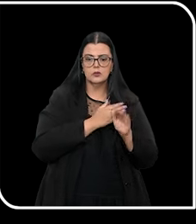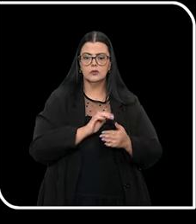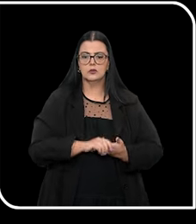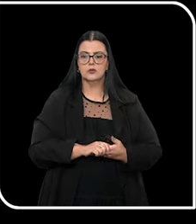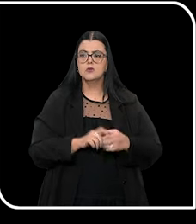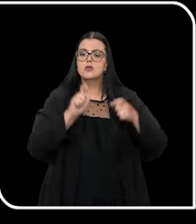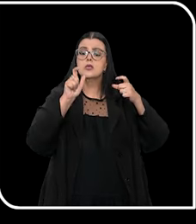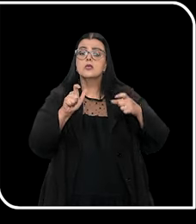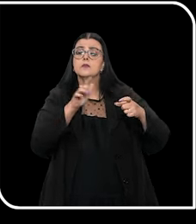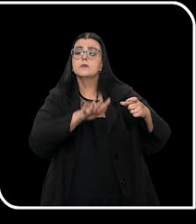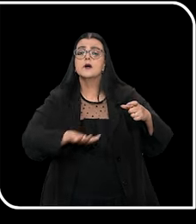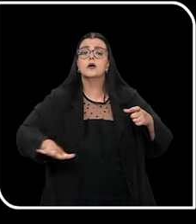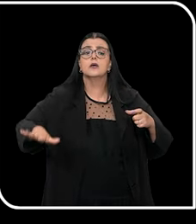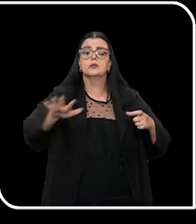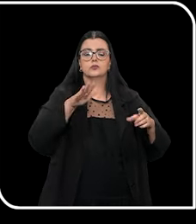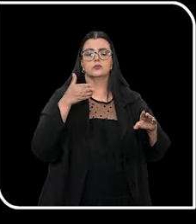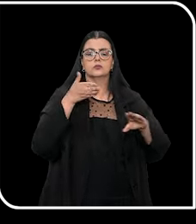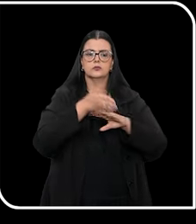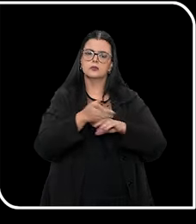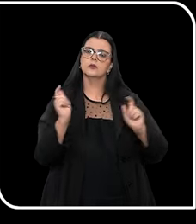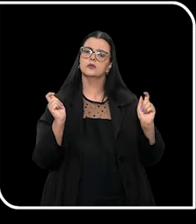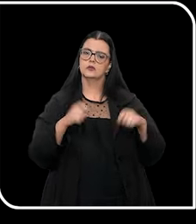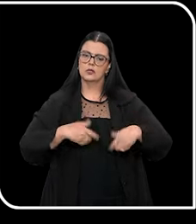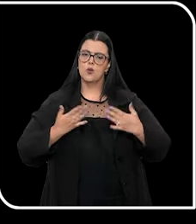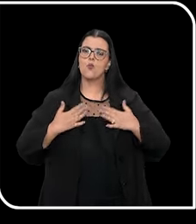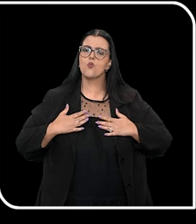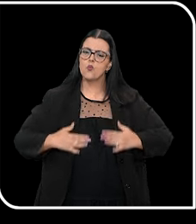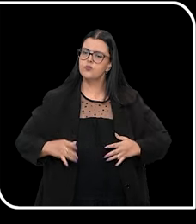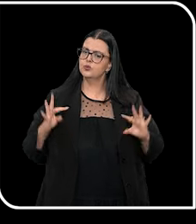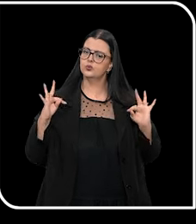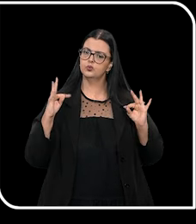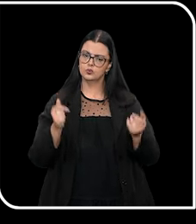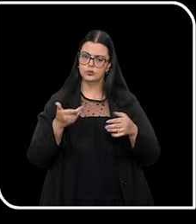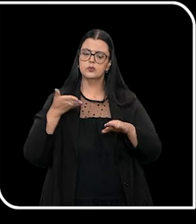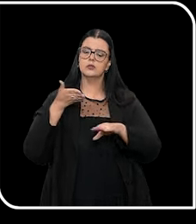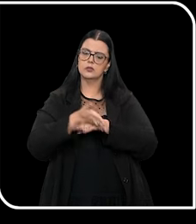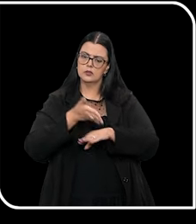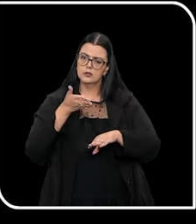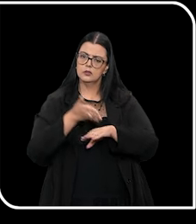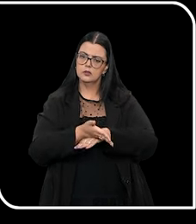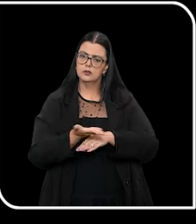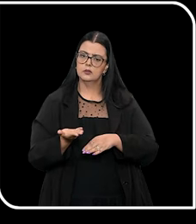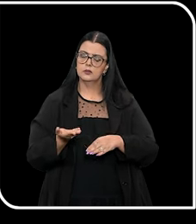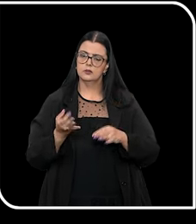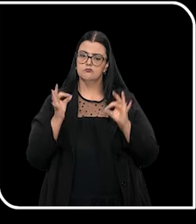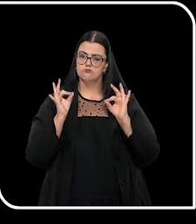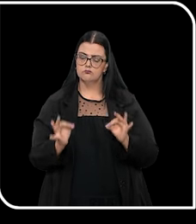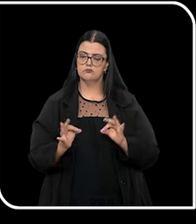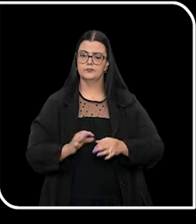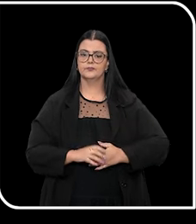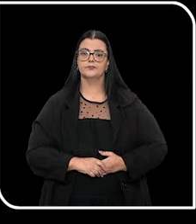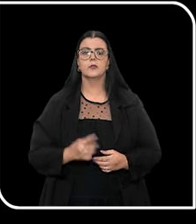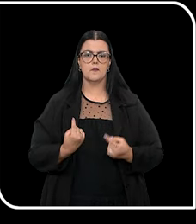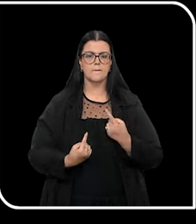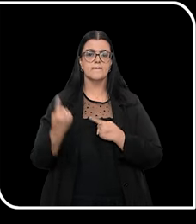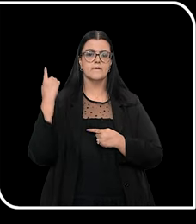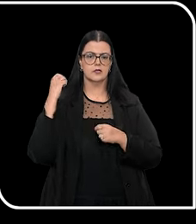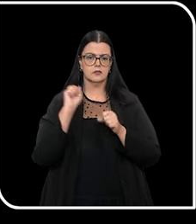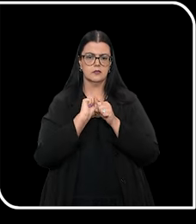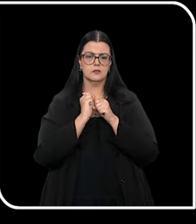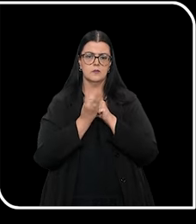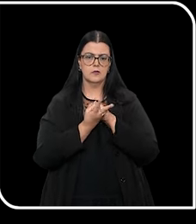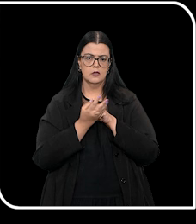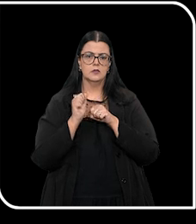que o espaço que onde se entra tem que caber todos os corpos todos TM que entrar por ali eu lembro que na época da